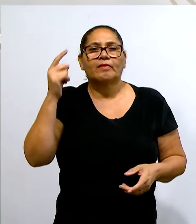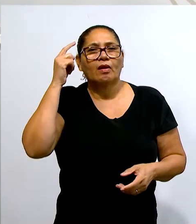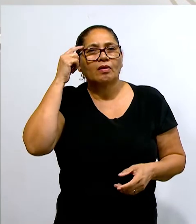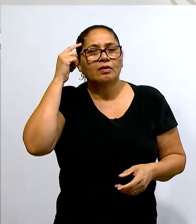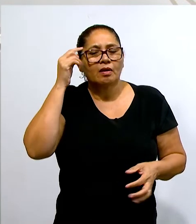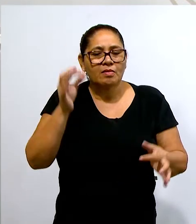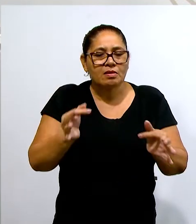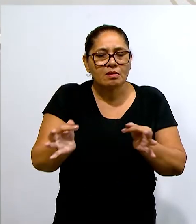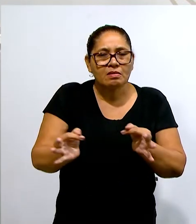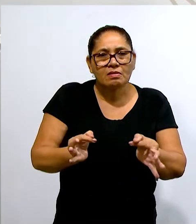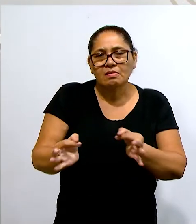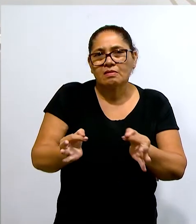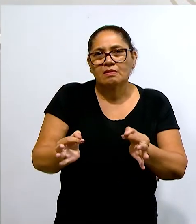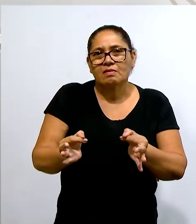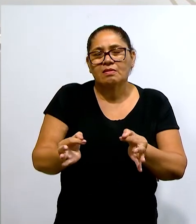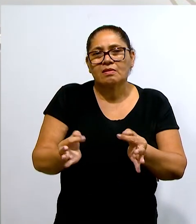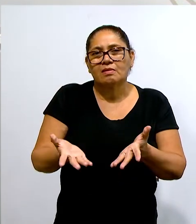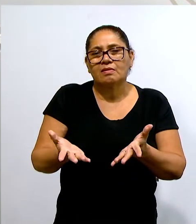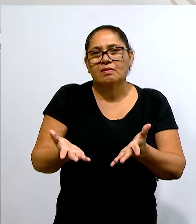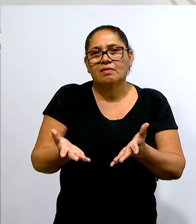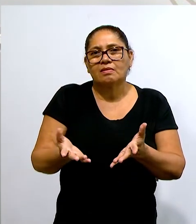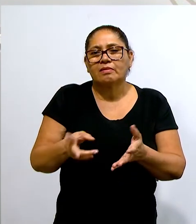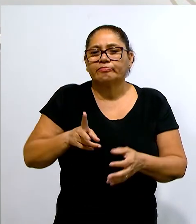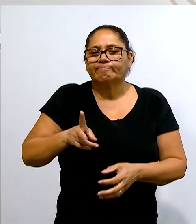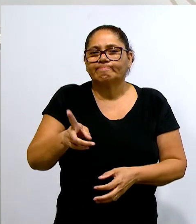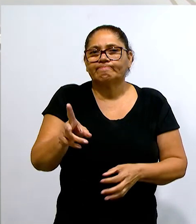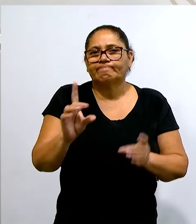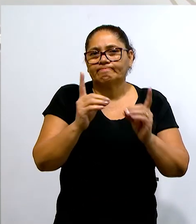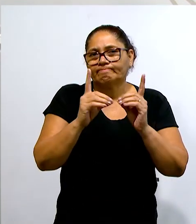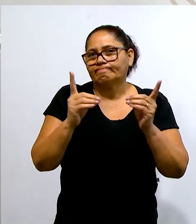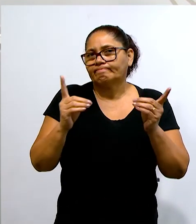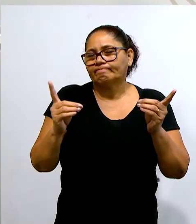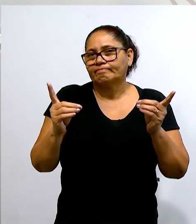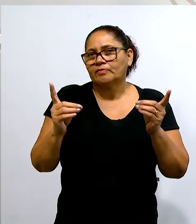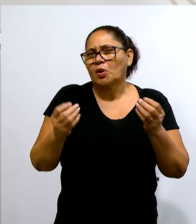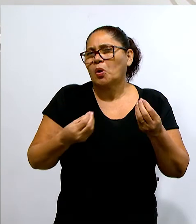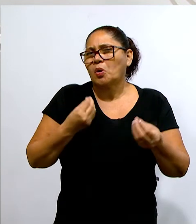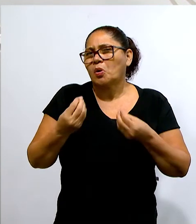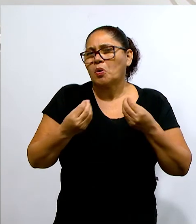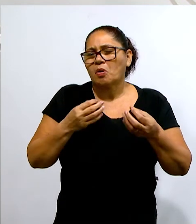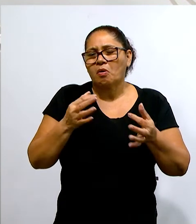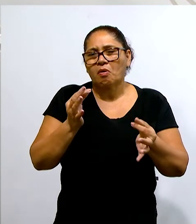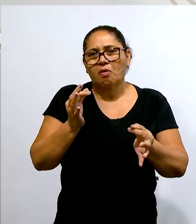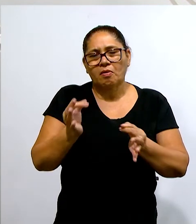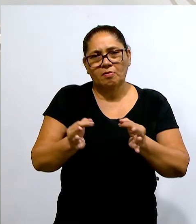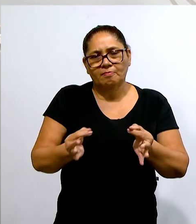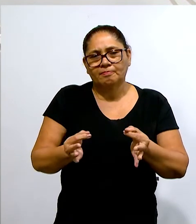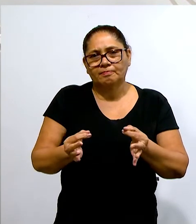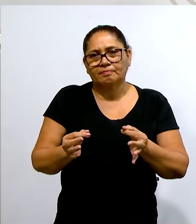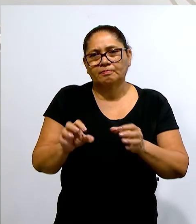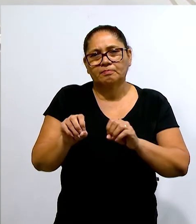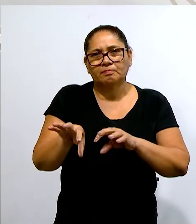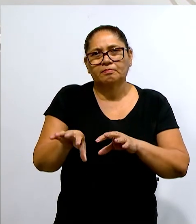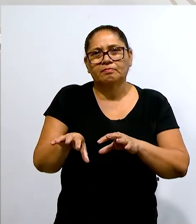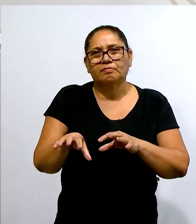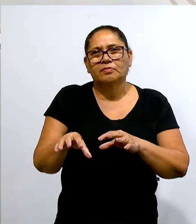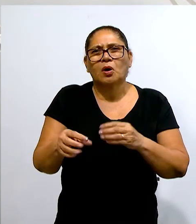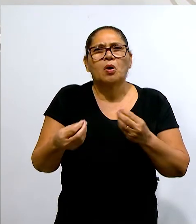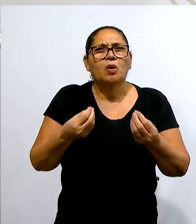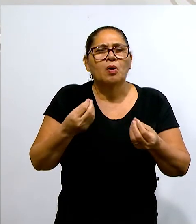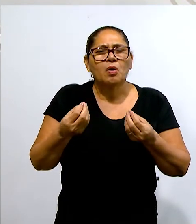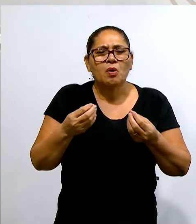minha organização da minha sequência didática. De como eu vou organizar esse ensino, de como eu vou